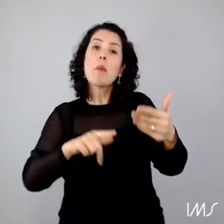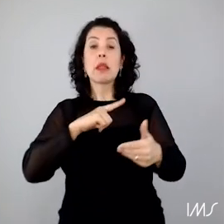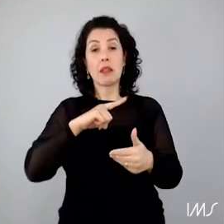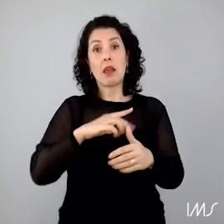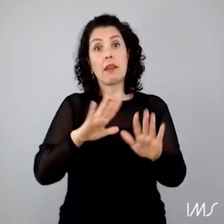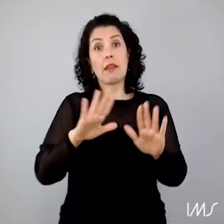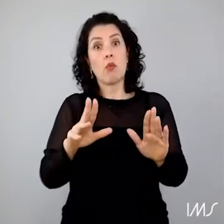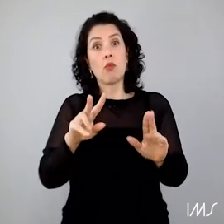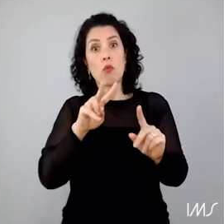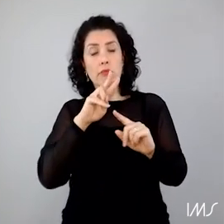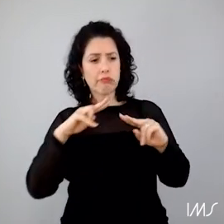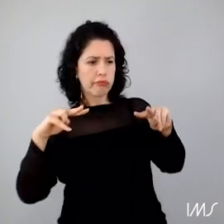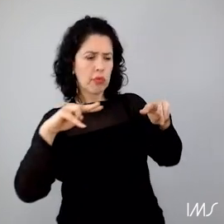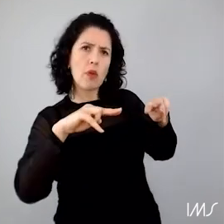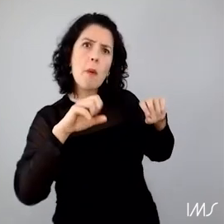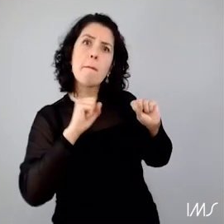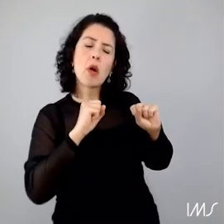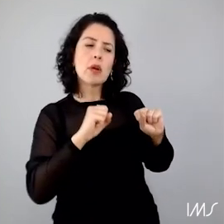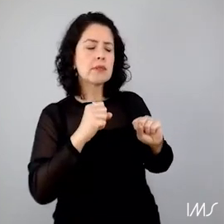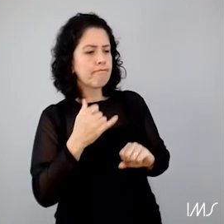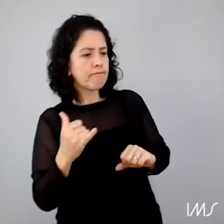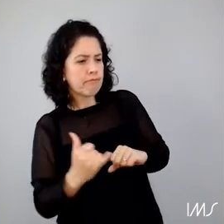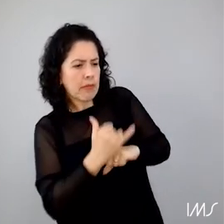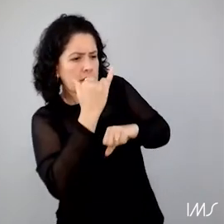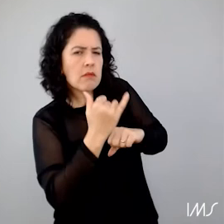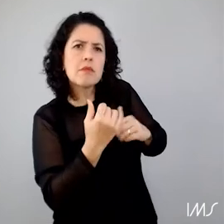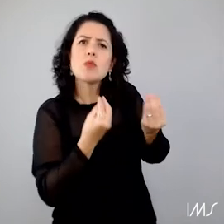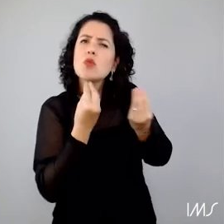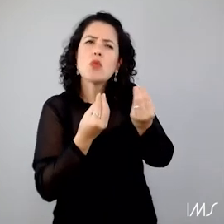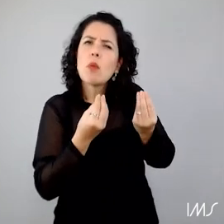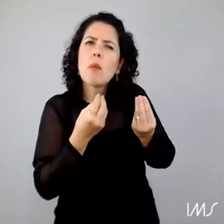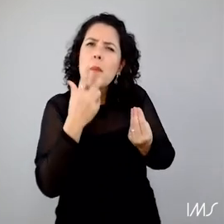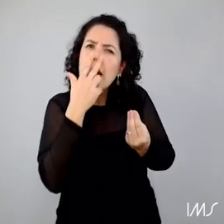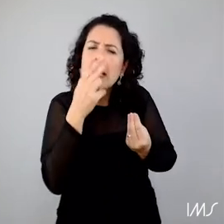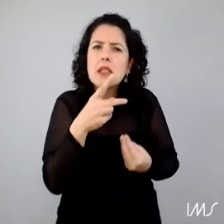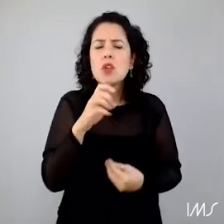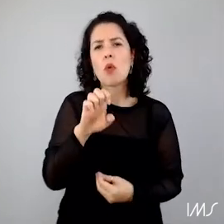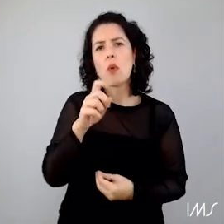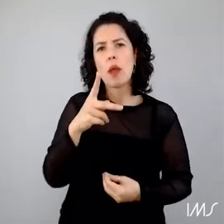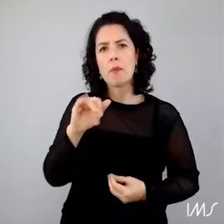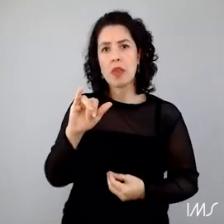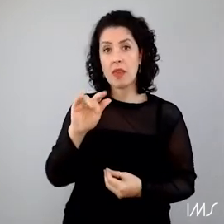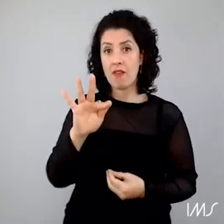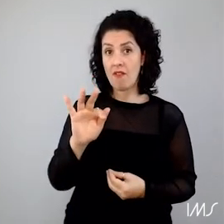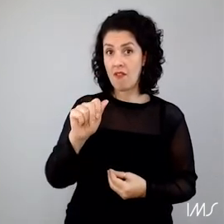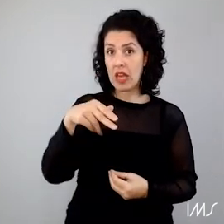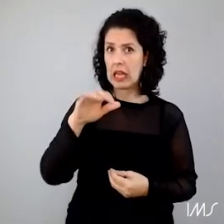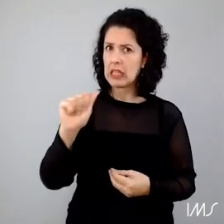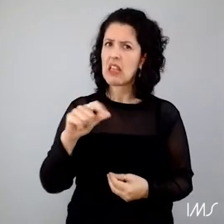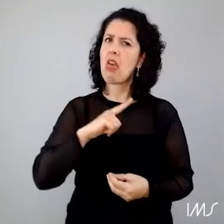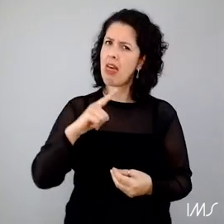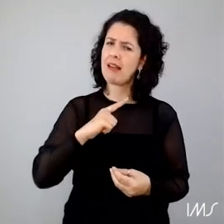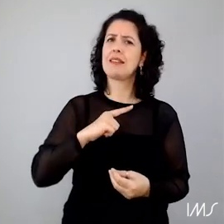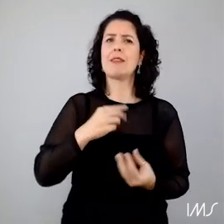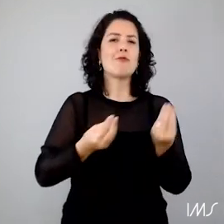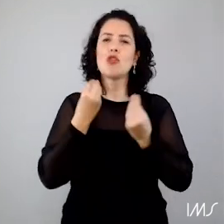Né? São mínimos sinais de presença da artista e do seu sujeito, provas, né, daquele irredutível encontro